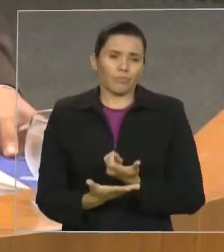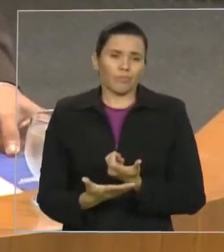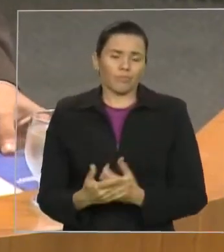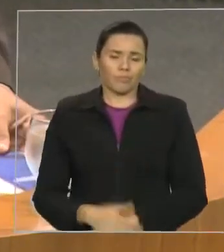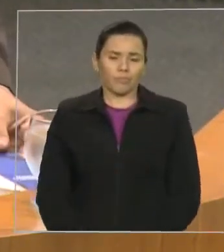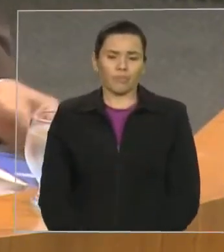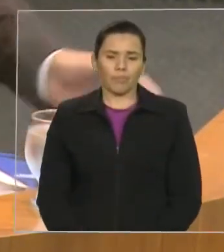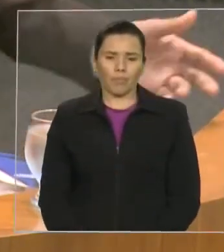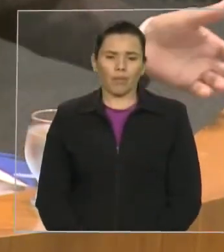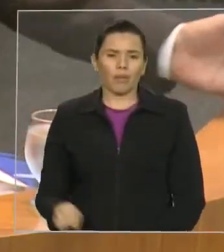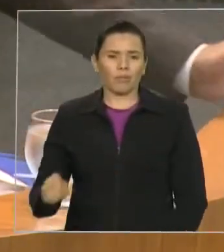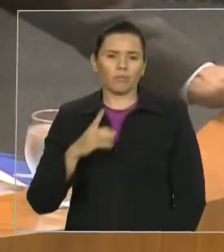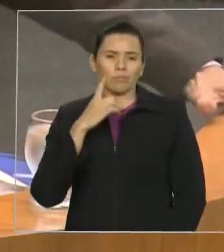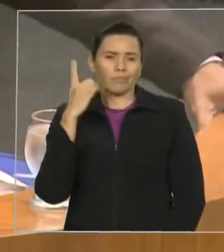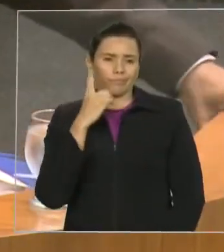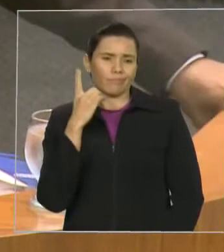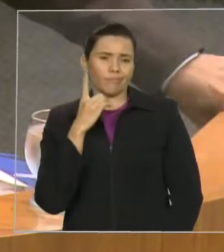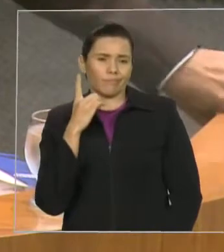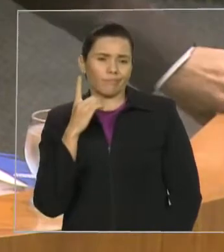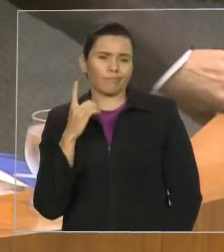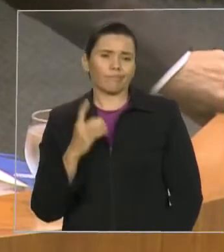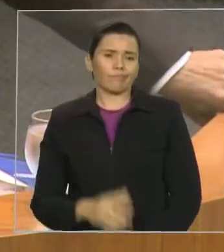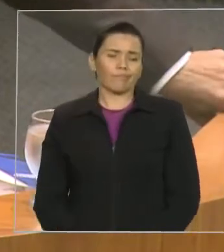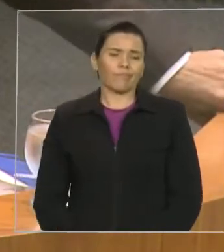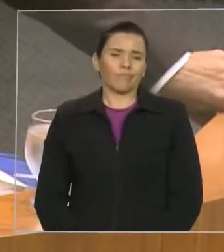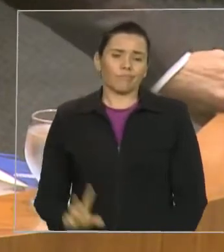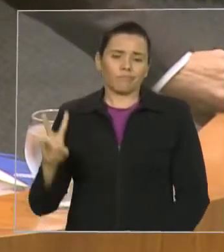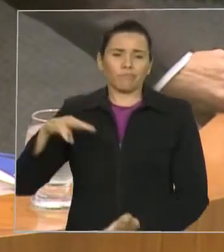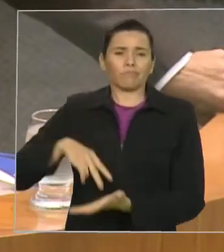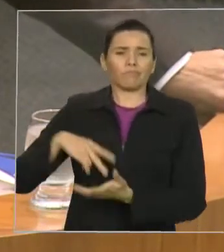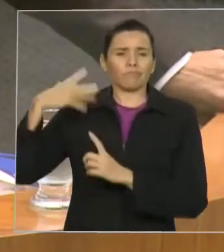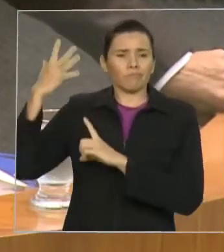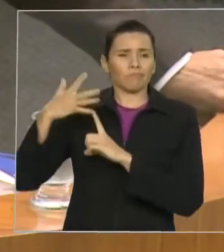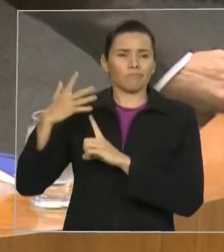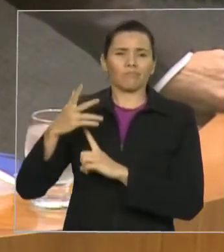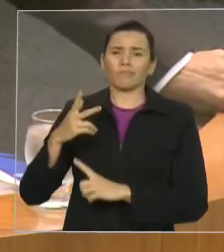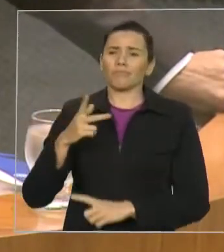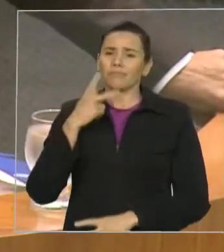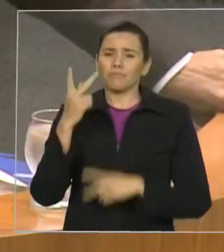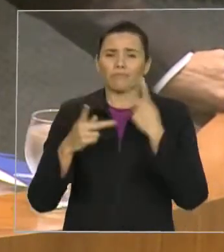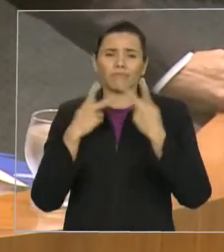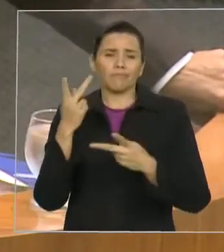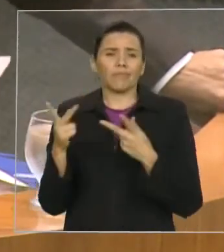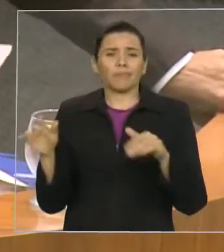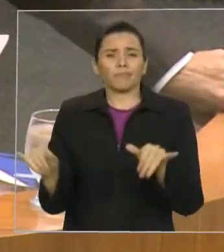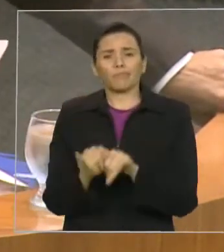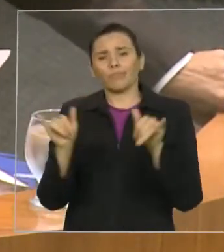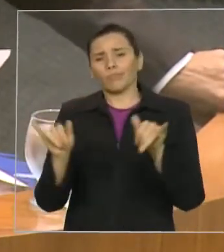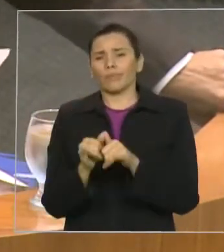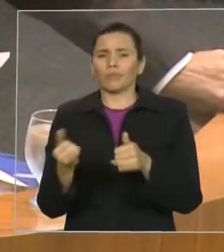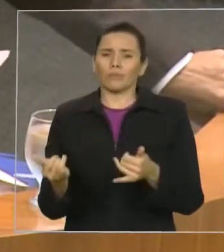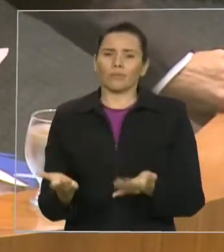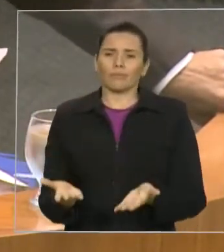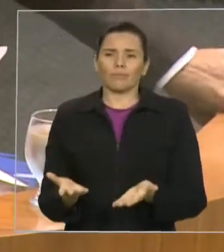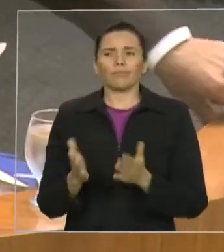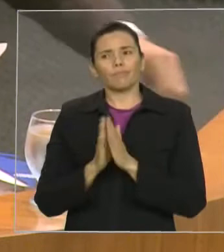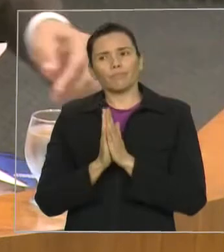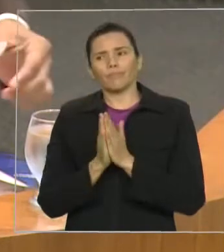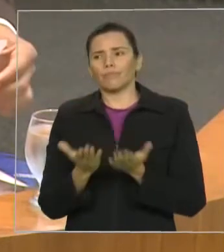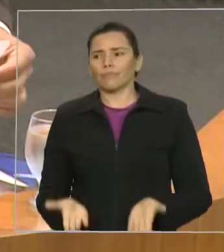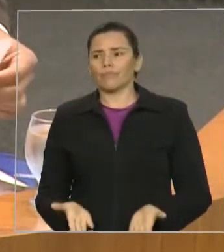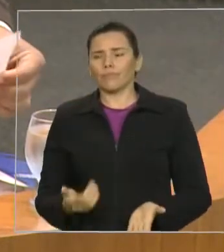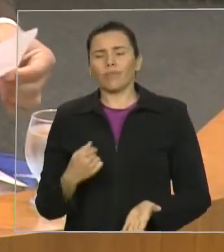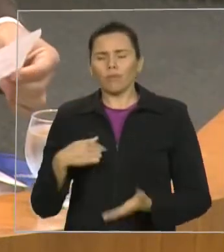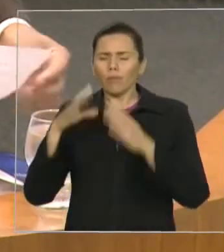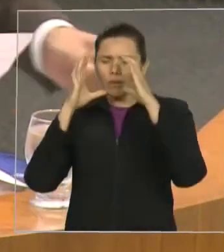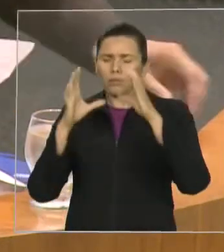casa e falar tanta asneira, com todo o respeito que eu tenho pelo parlamentar. Mas primeiro dizer